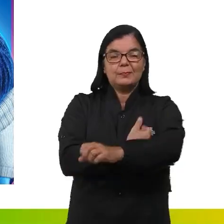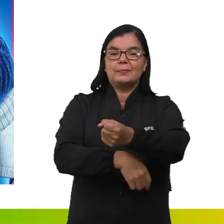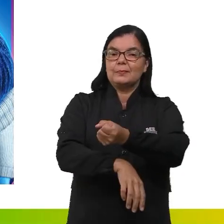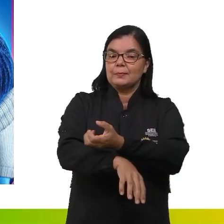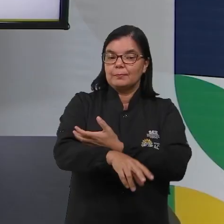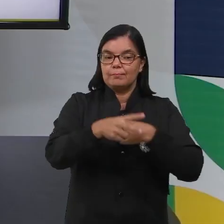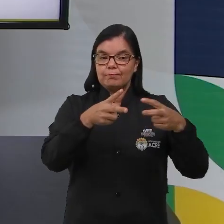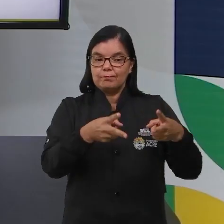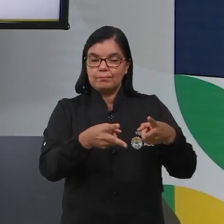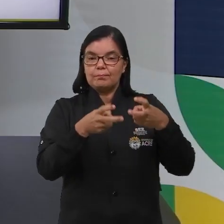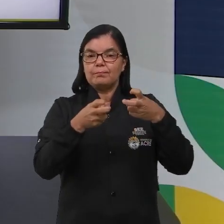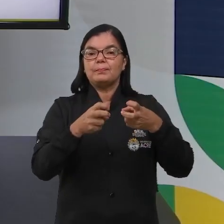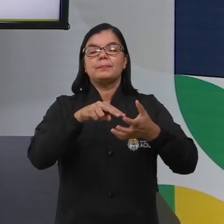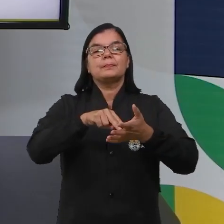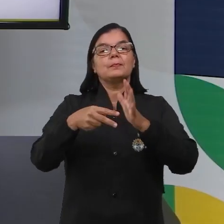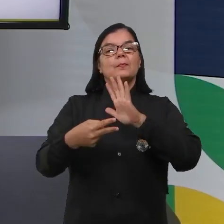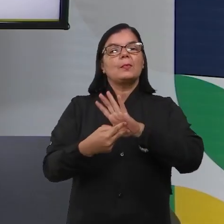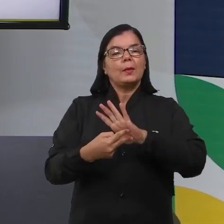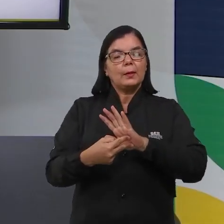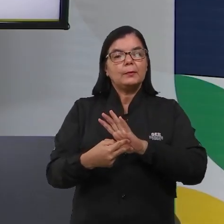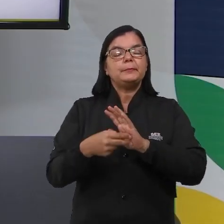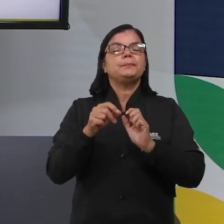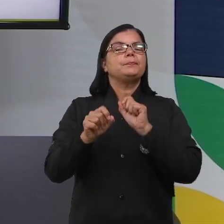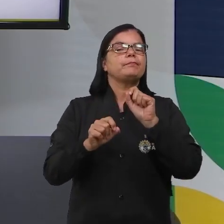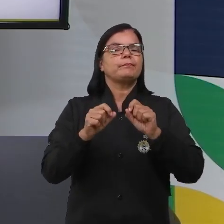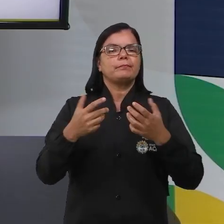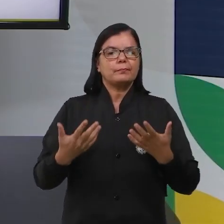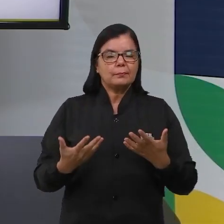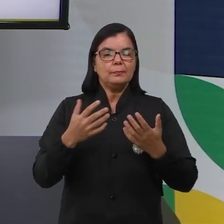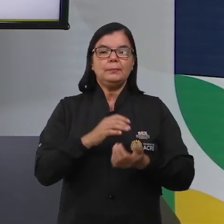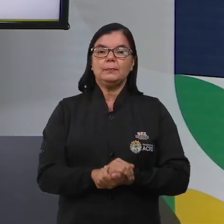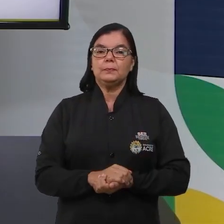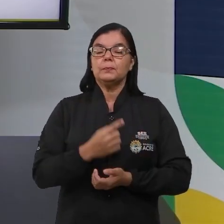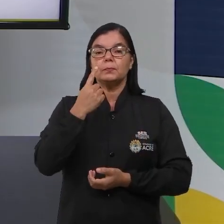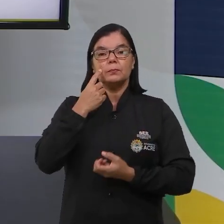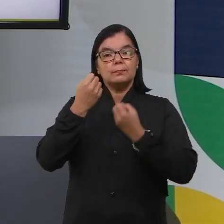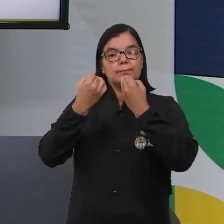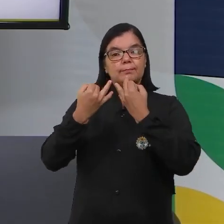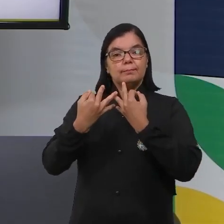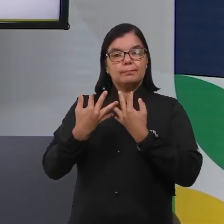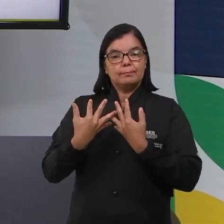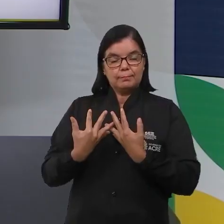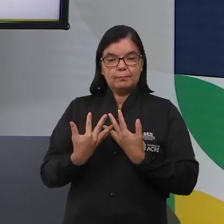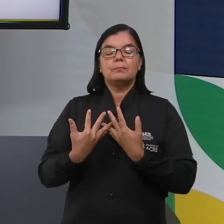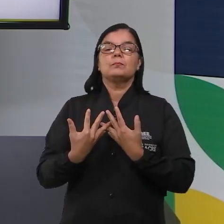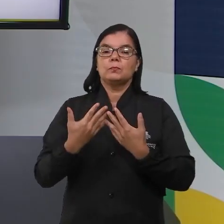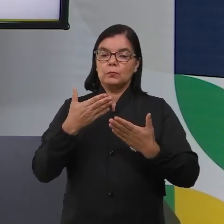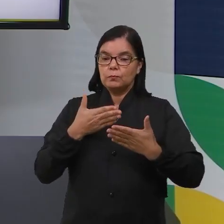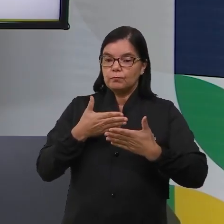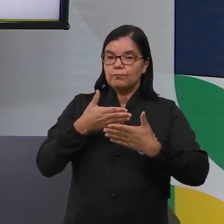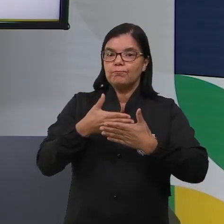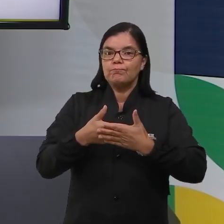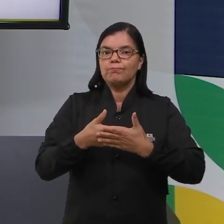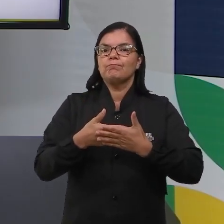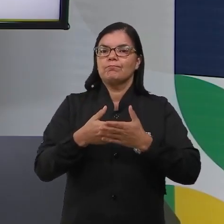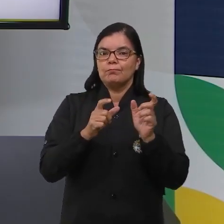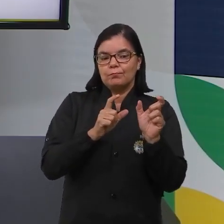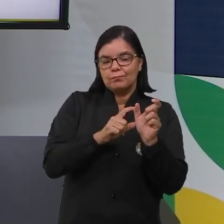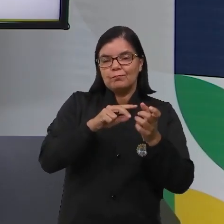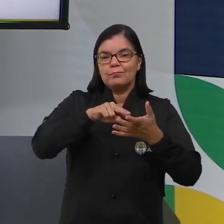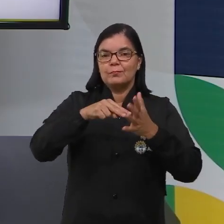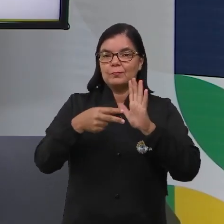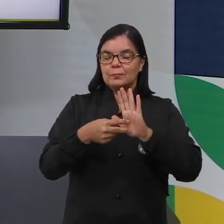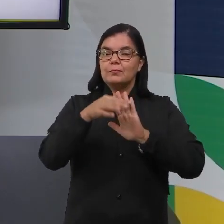percepções. Isso significa dizer também, pessoal, que quando nós falamos de efeito de sentido de um determinado